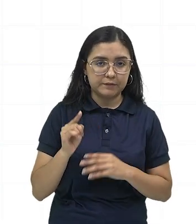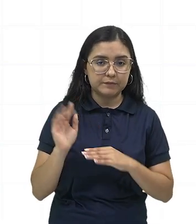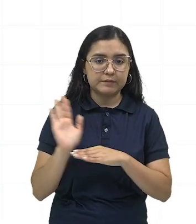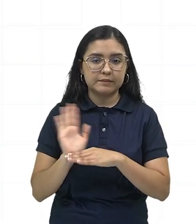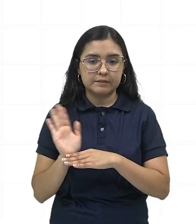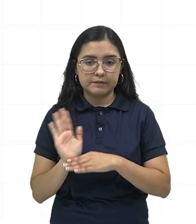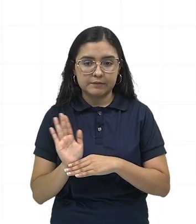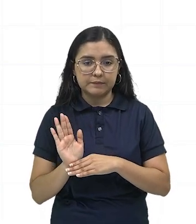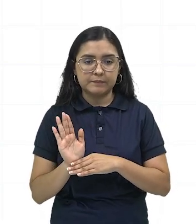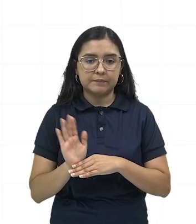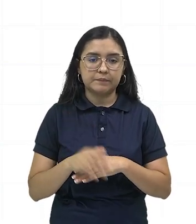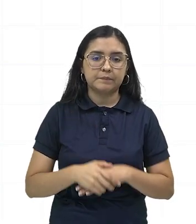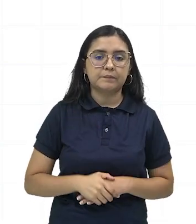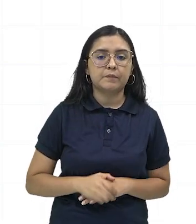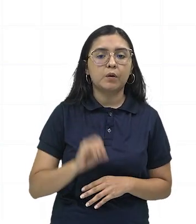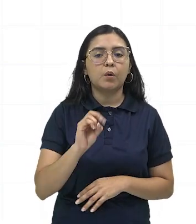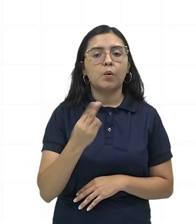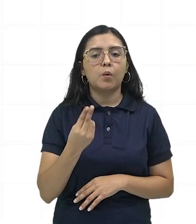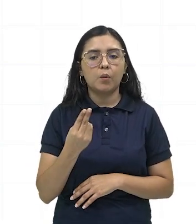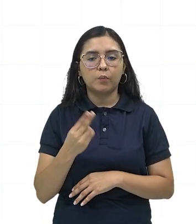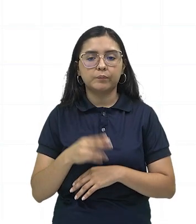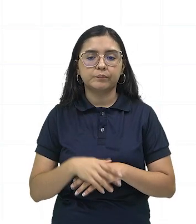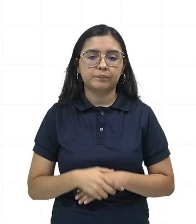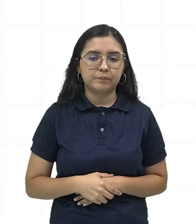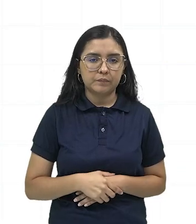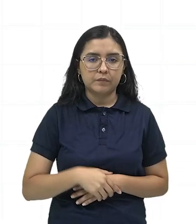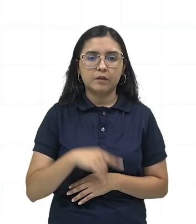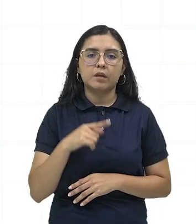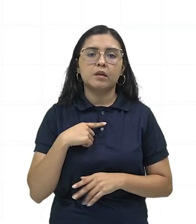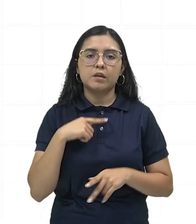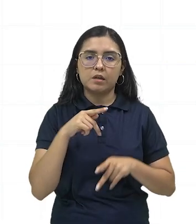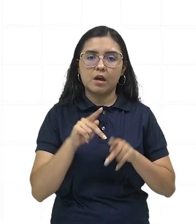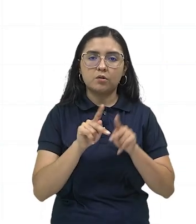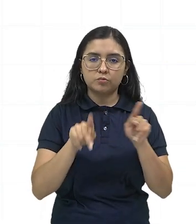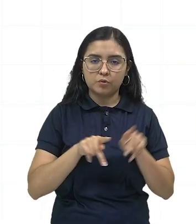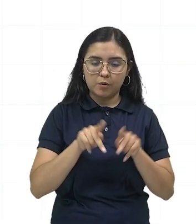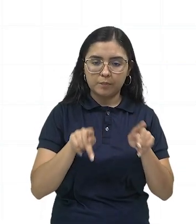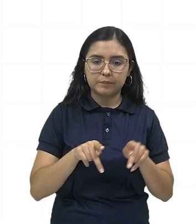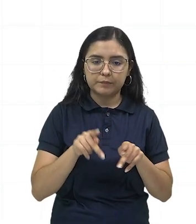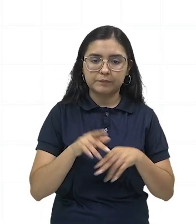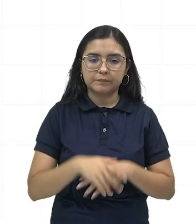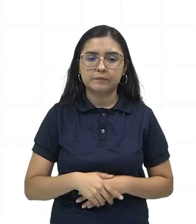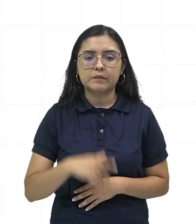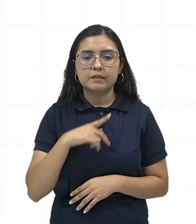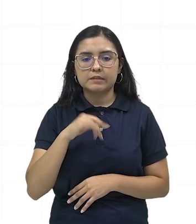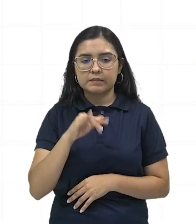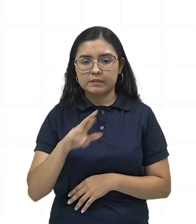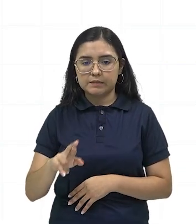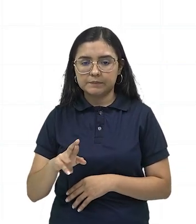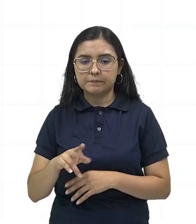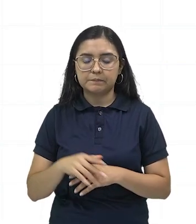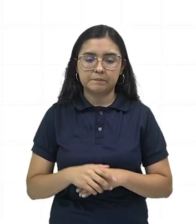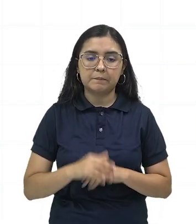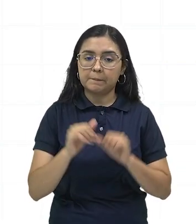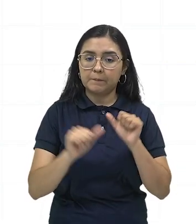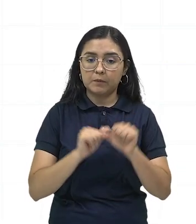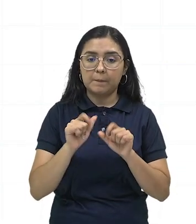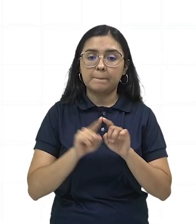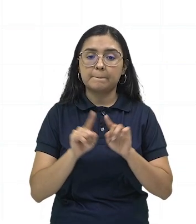ou ir ao shopping? Esse ir, ele sofreu uma elipse, mas ele está implícito. Por isso que nós temos